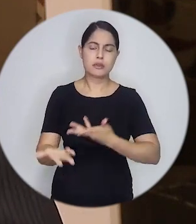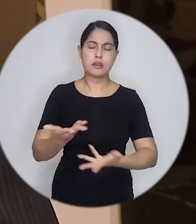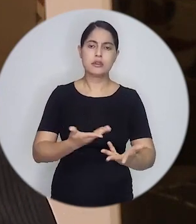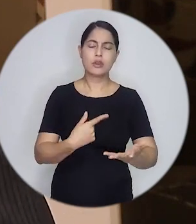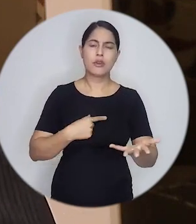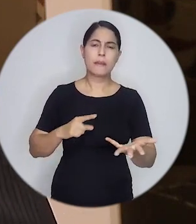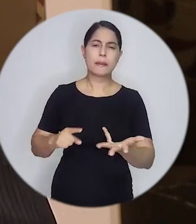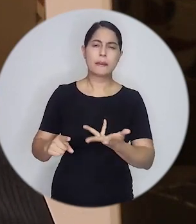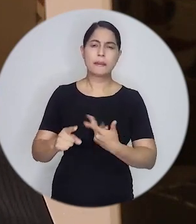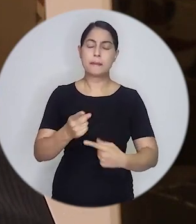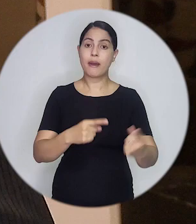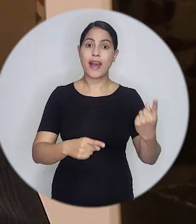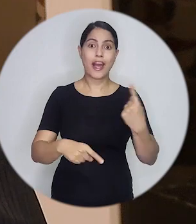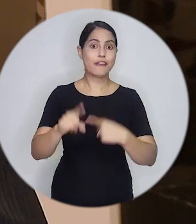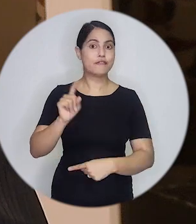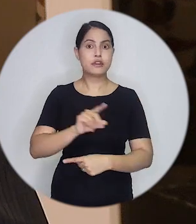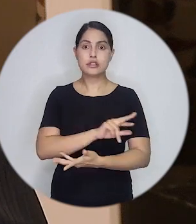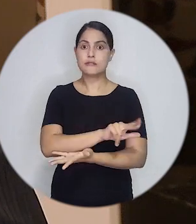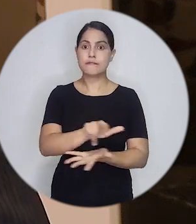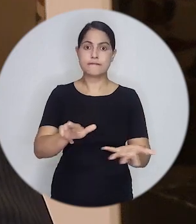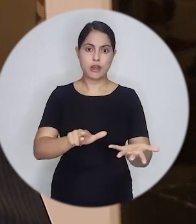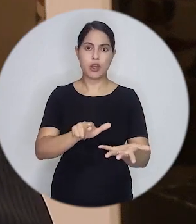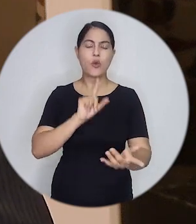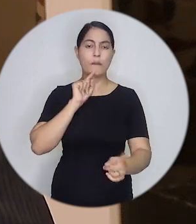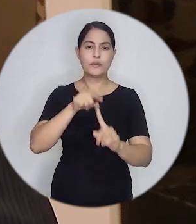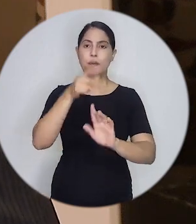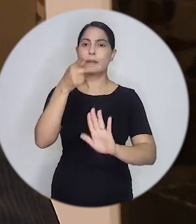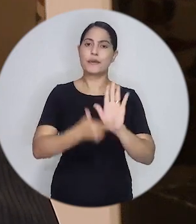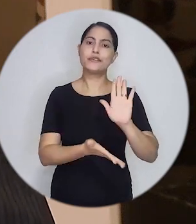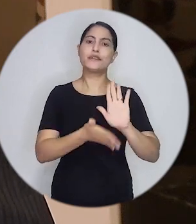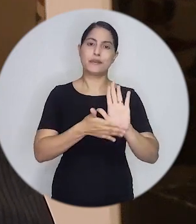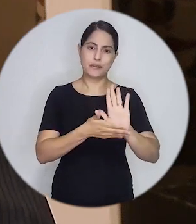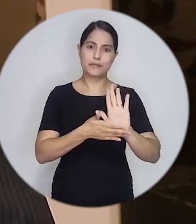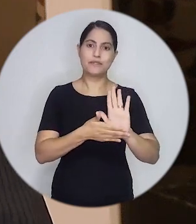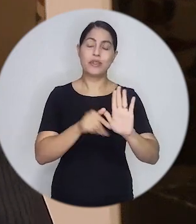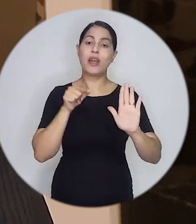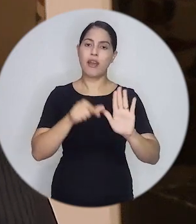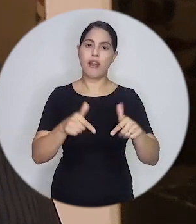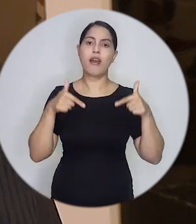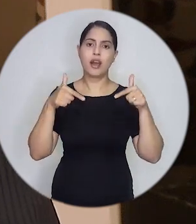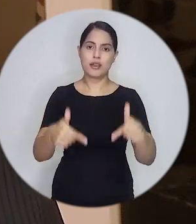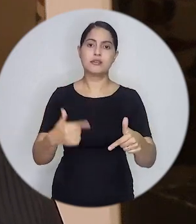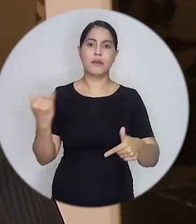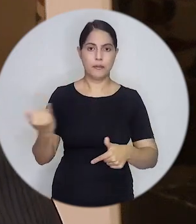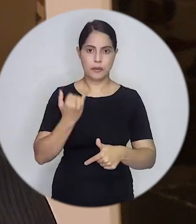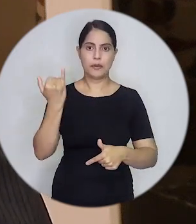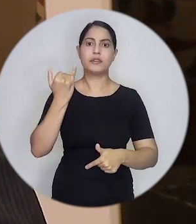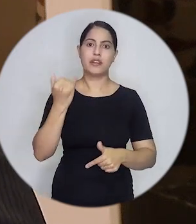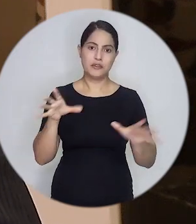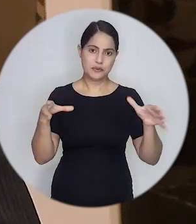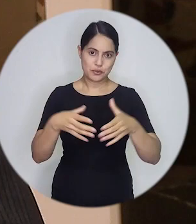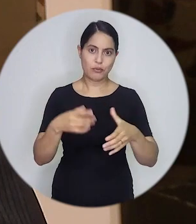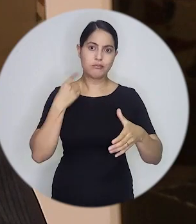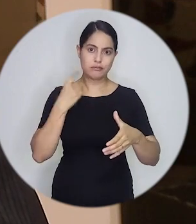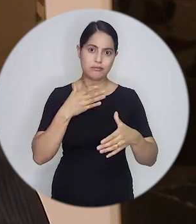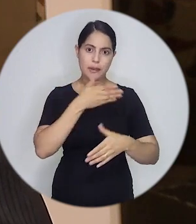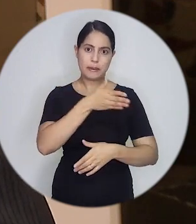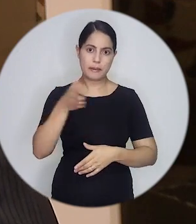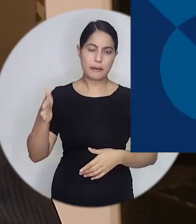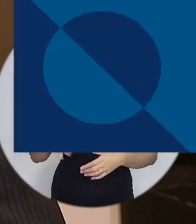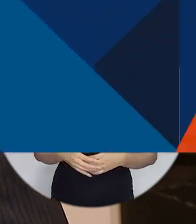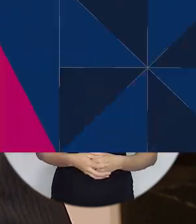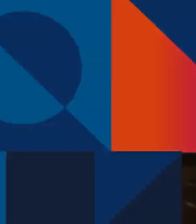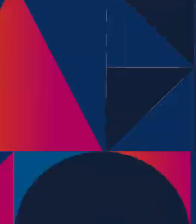da advocacia. São inúmeras conquistas, inúmeros avanços implementados a partir desse projeto, dessa atividade da